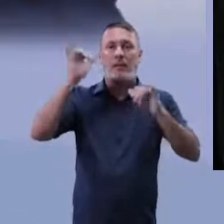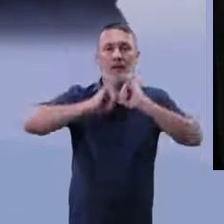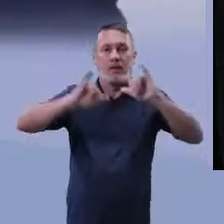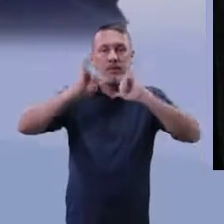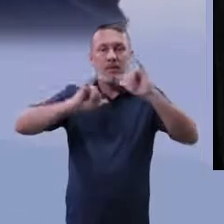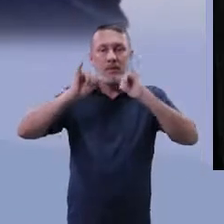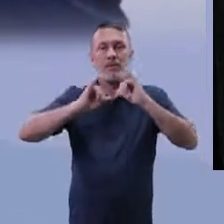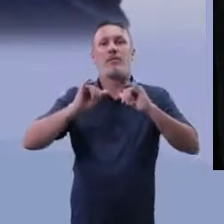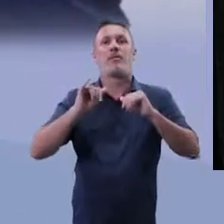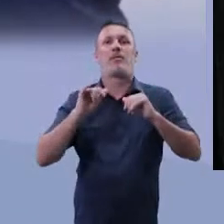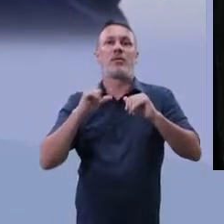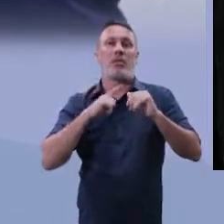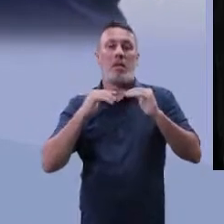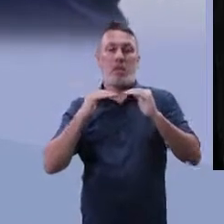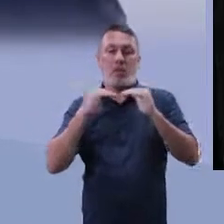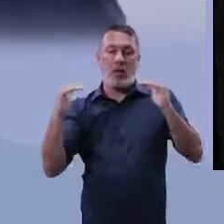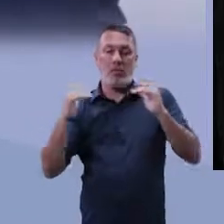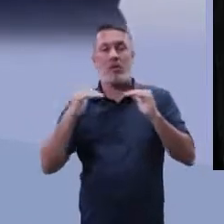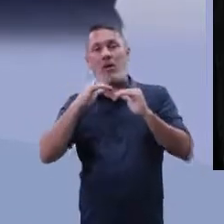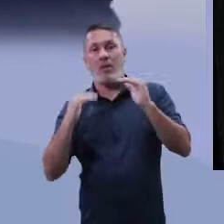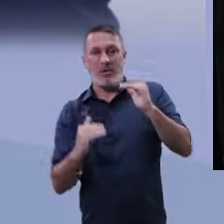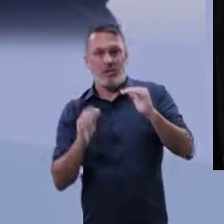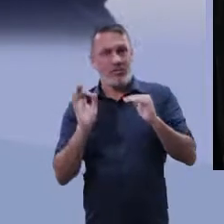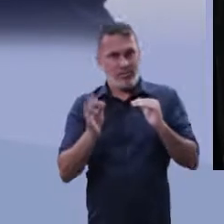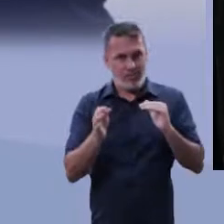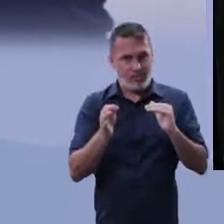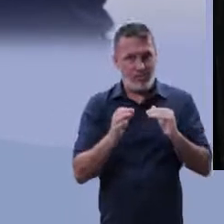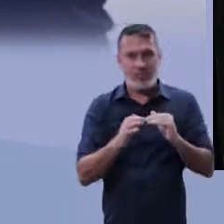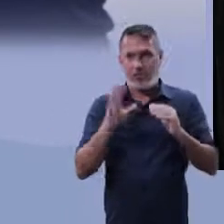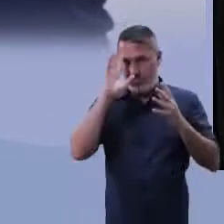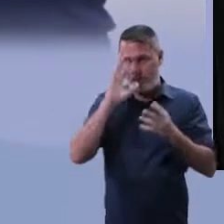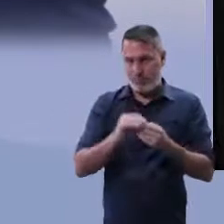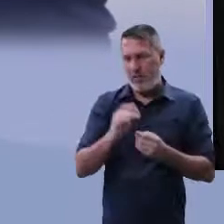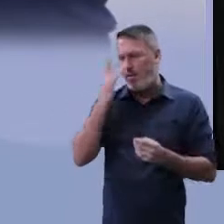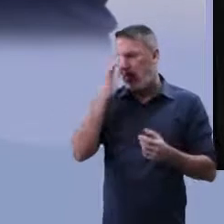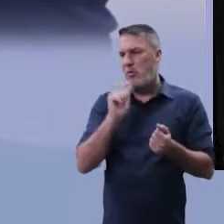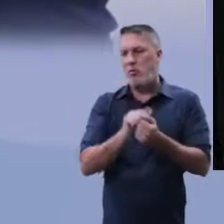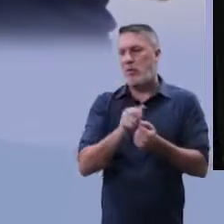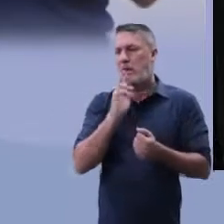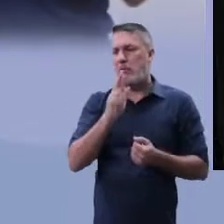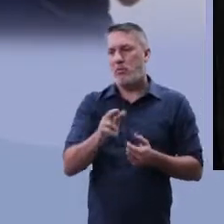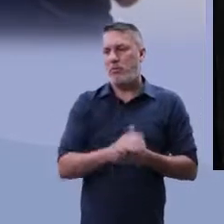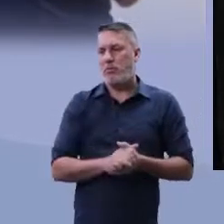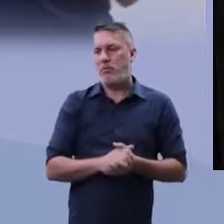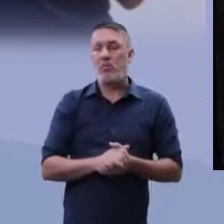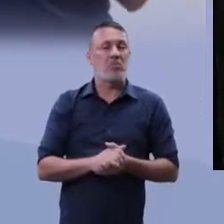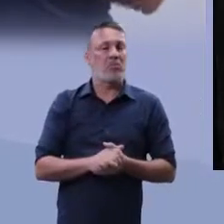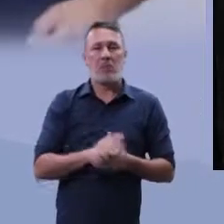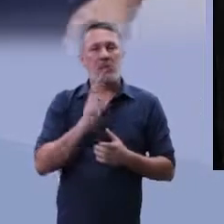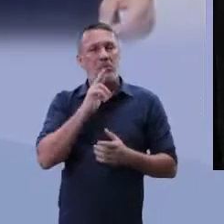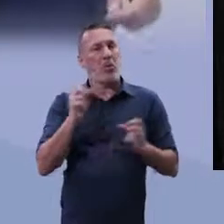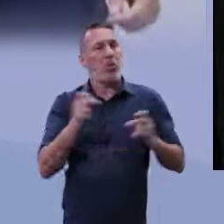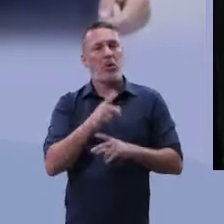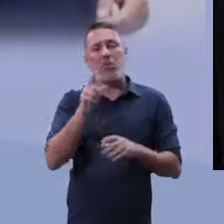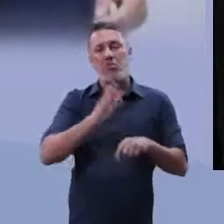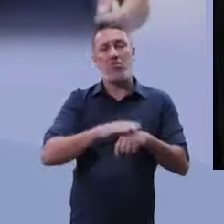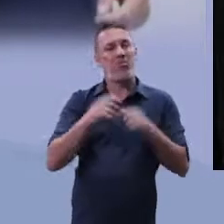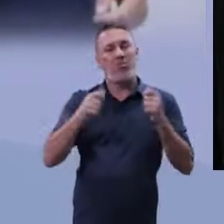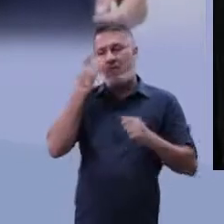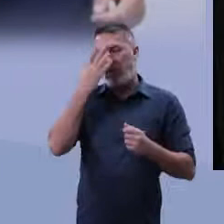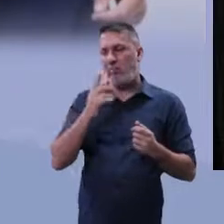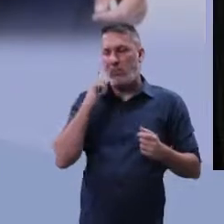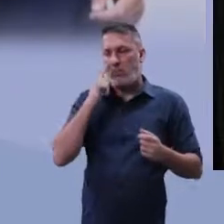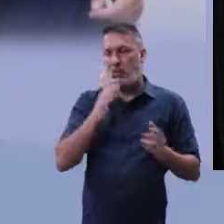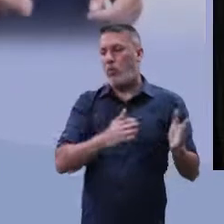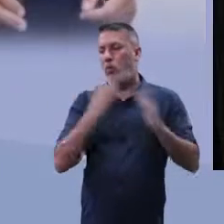elas estão na média ou abaixo da média. Pegou a visão, meu hacker? Tamo junto. Viu como é